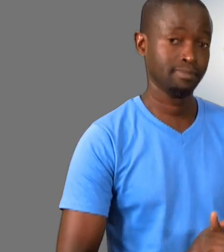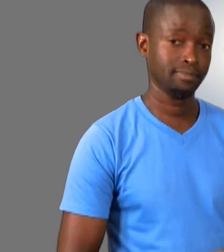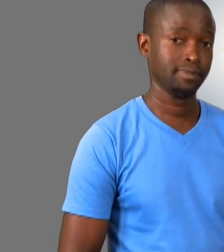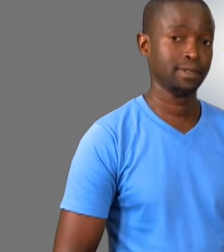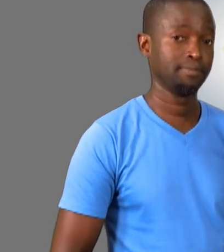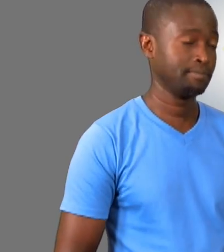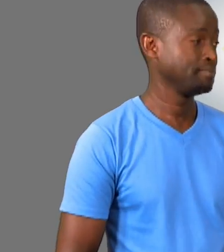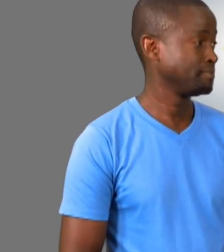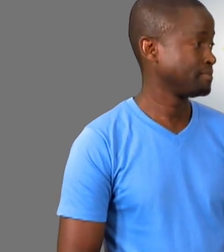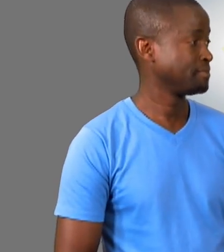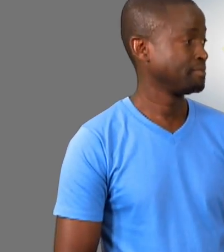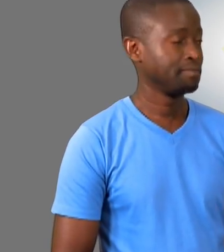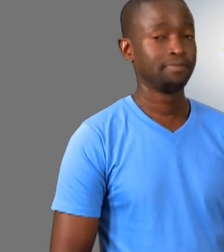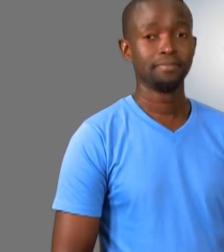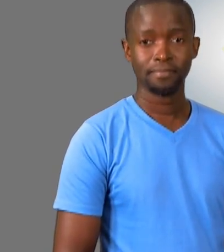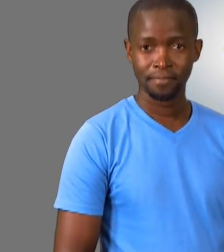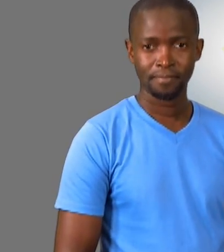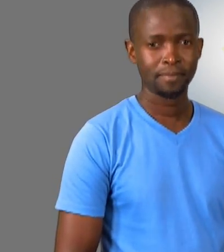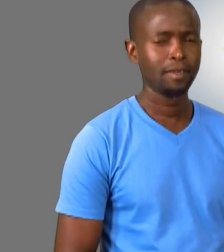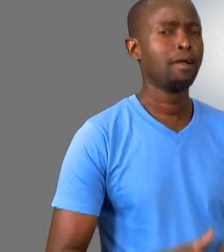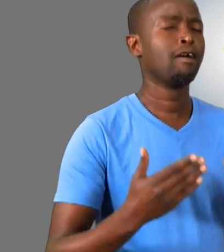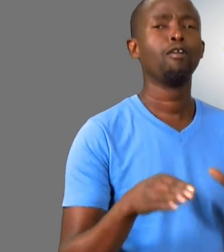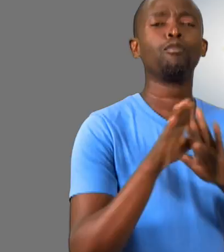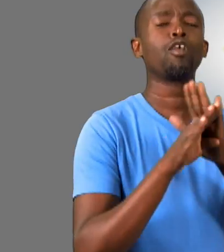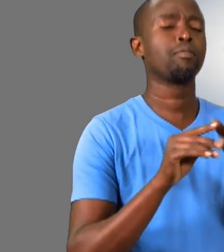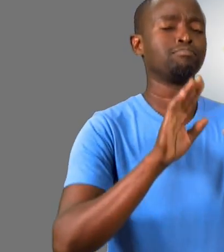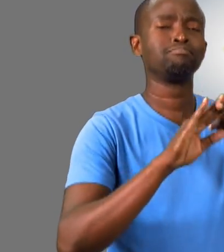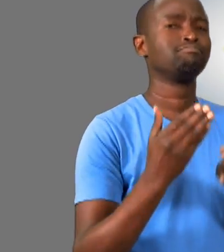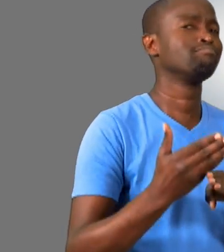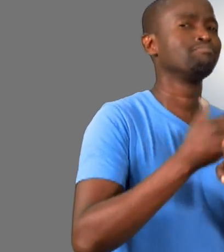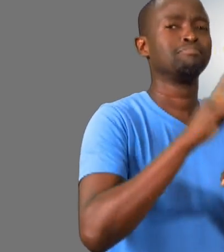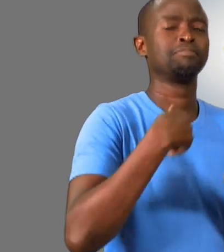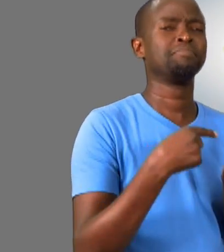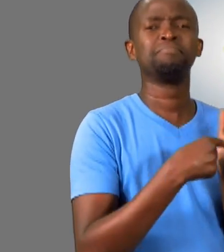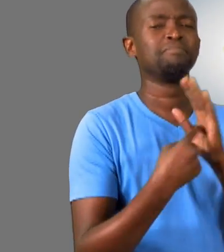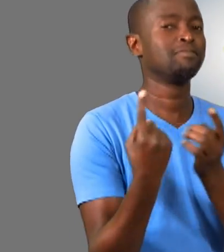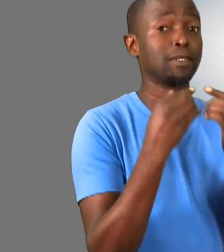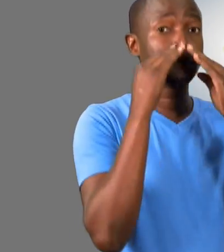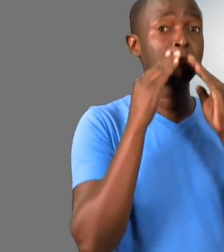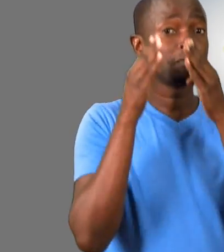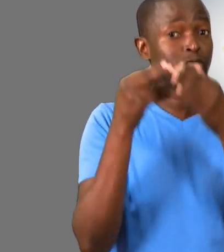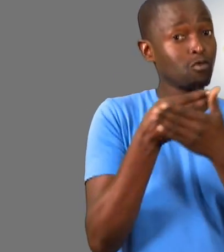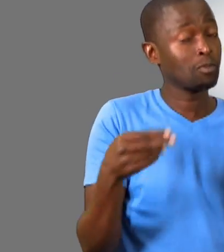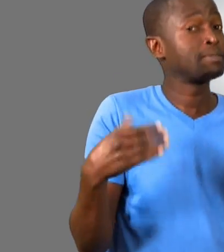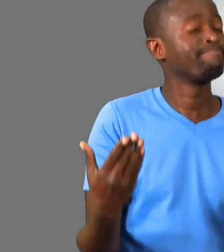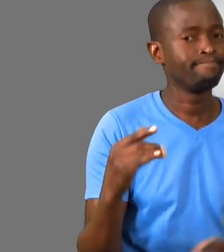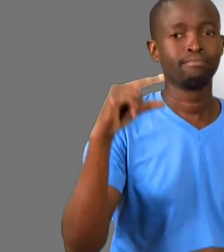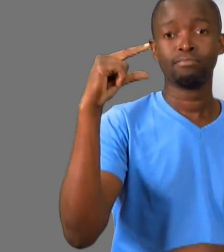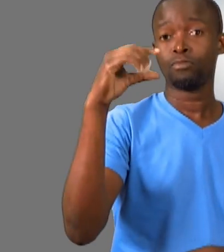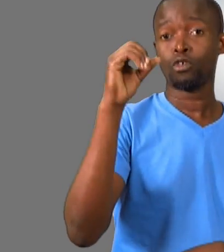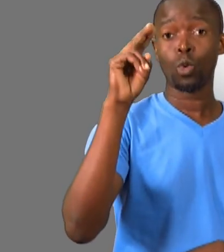Bem-vindos ao terceiro e último bloco do nosso programa. No segundo, vimos o motivo da